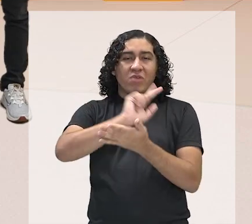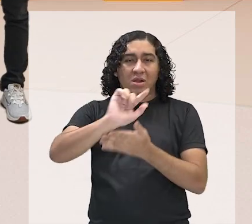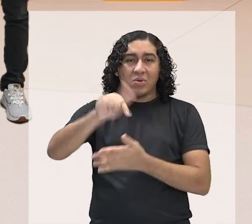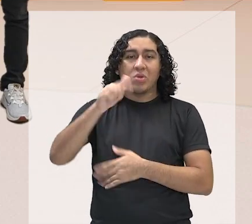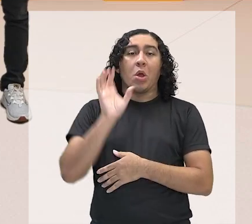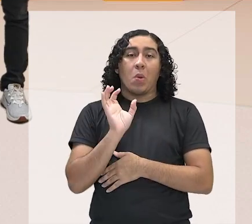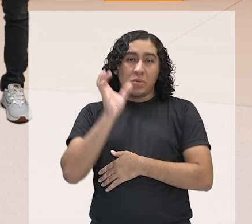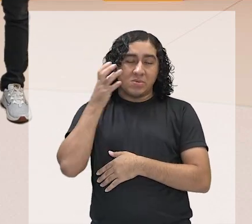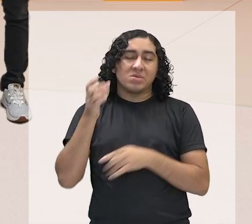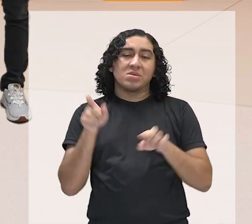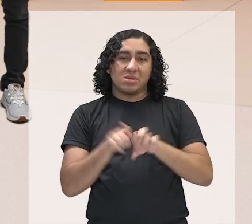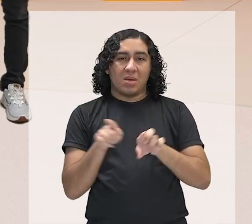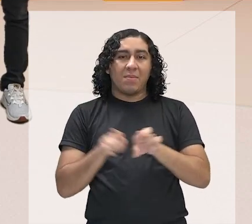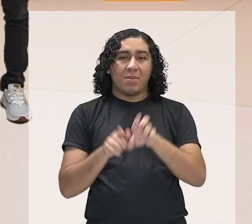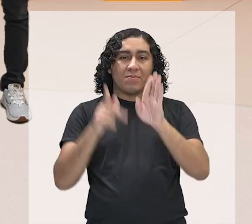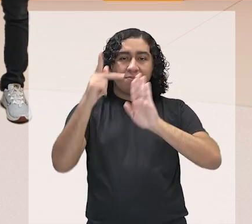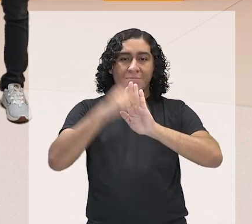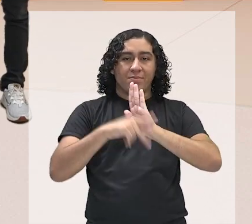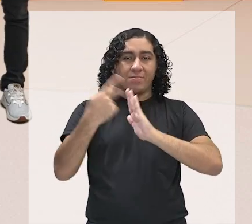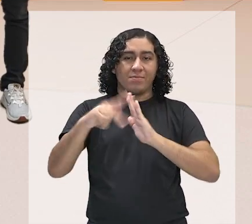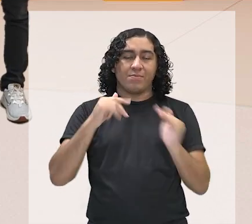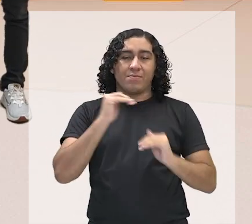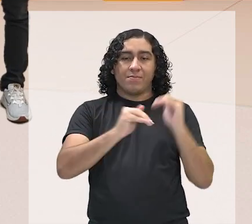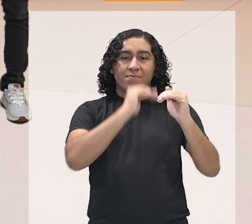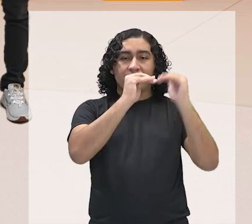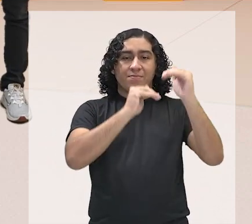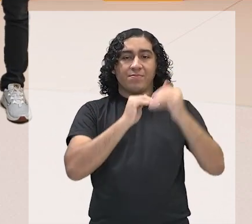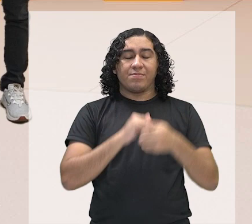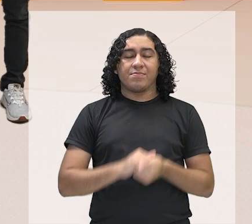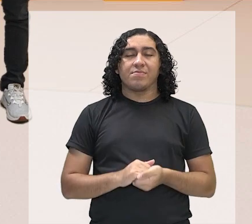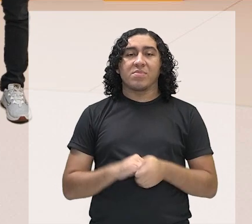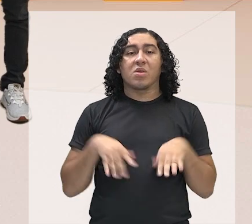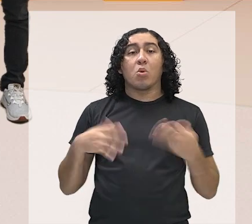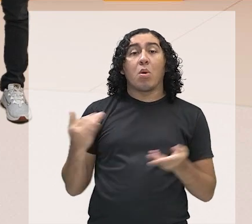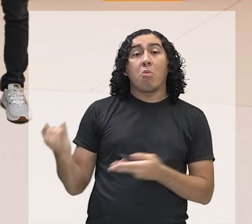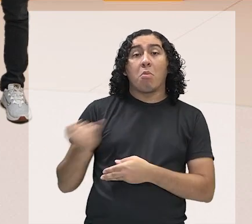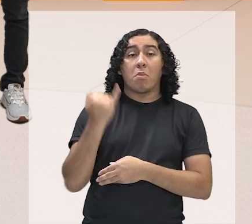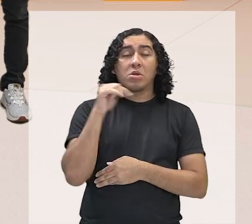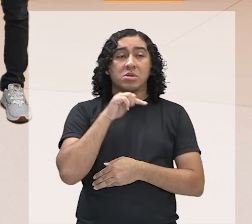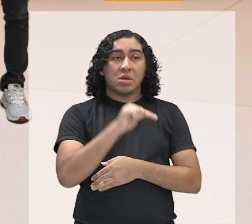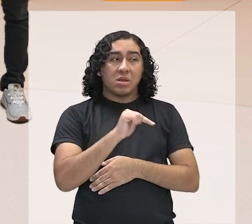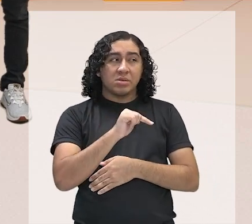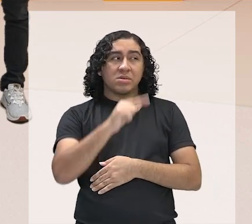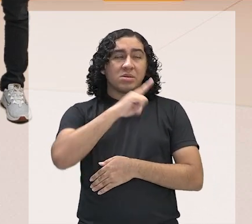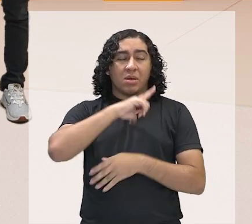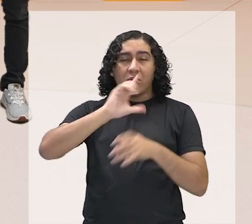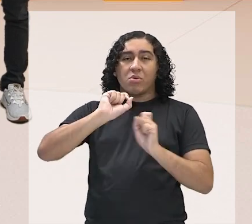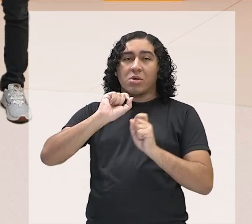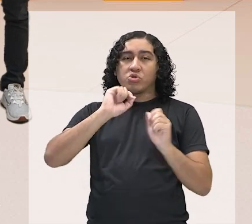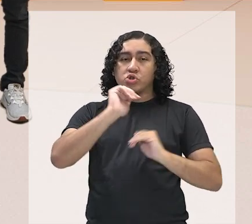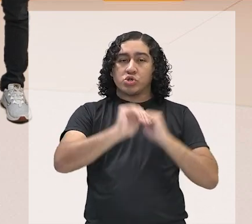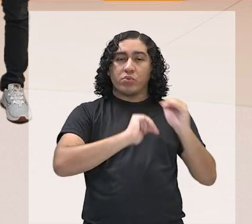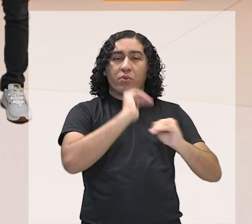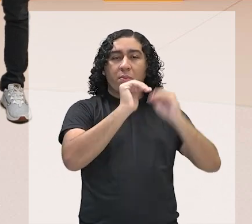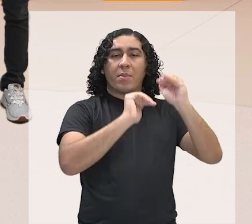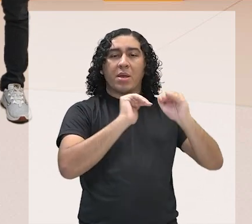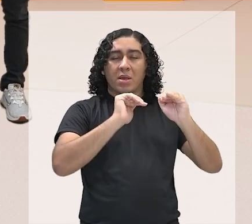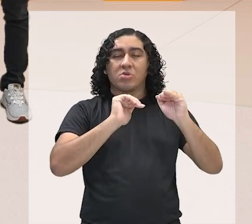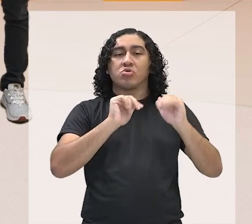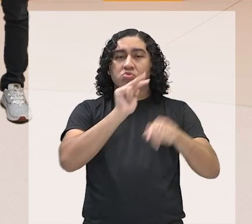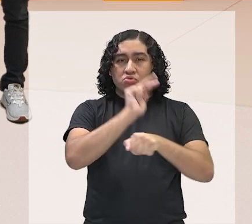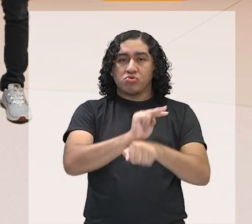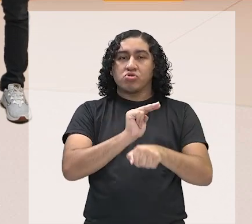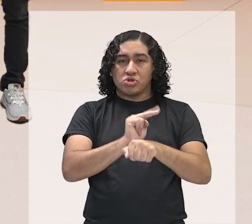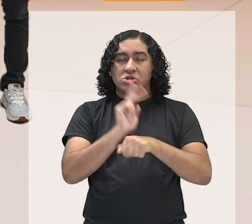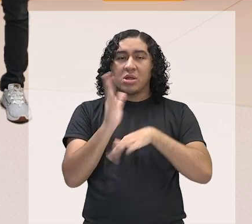principais programas, tá bom? Bem, qual a importância do PNUMA para o desenvolvimento sustentável,